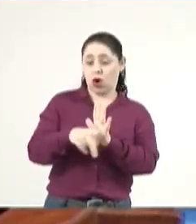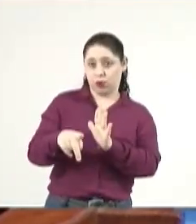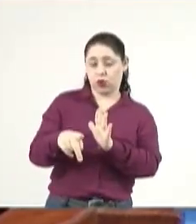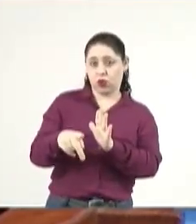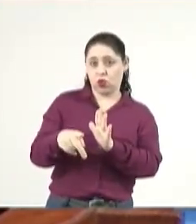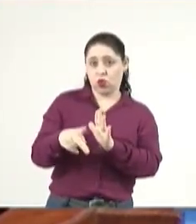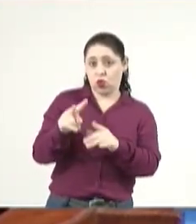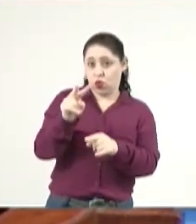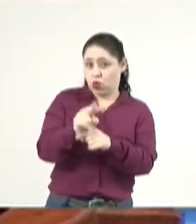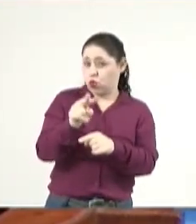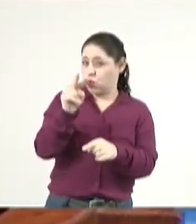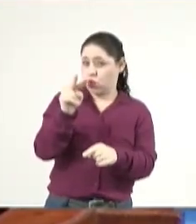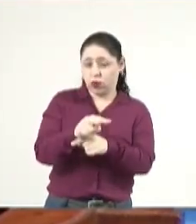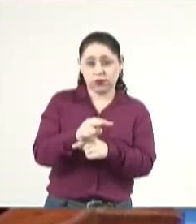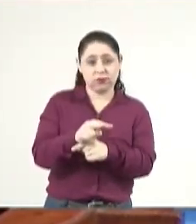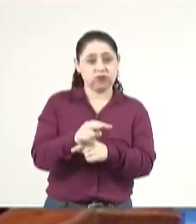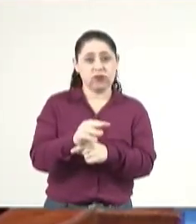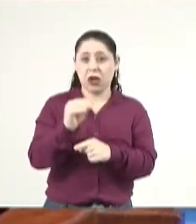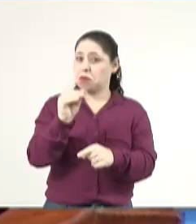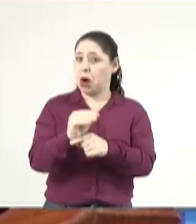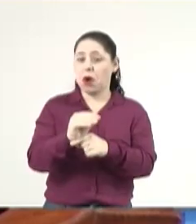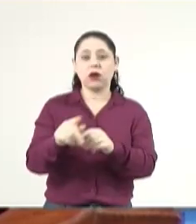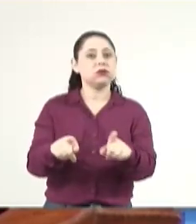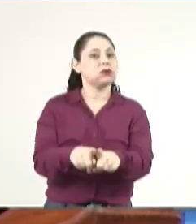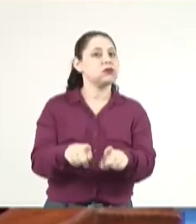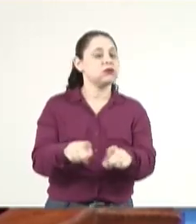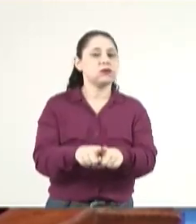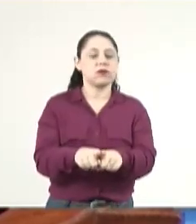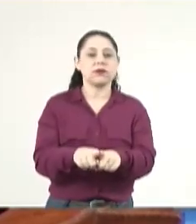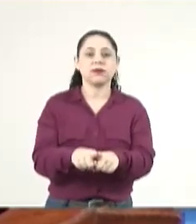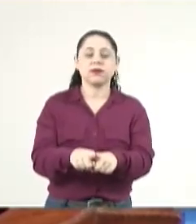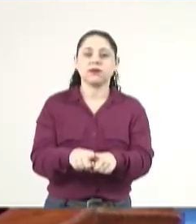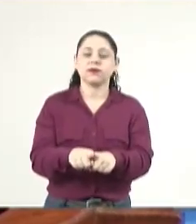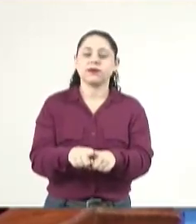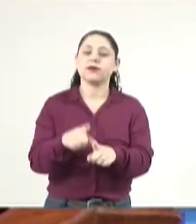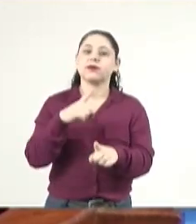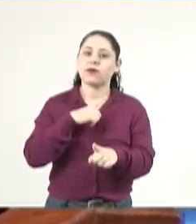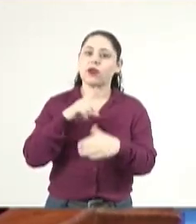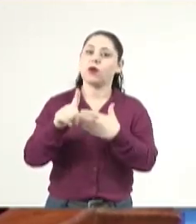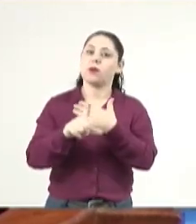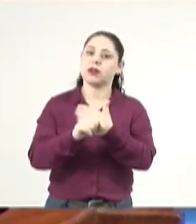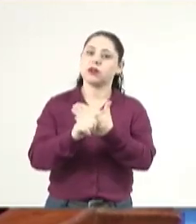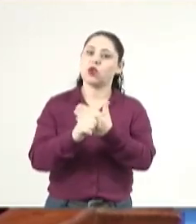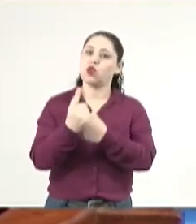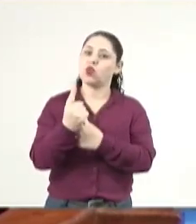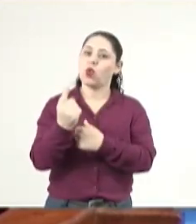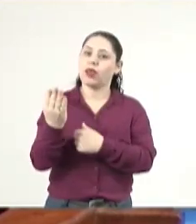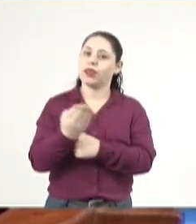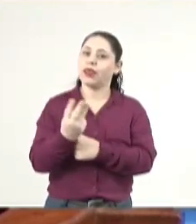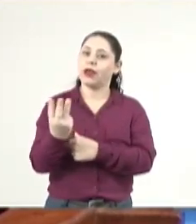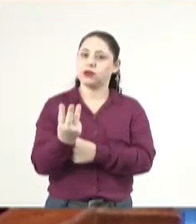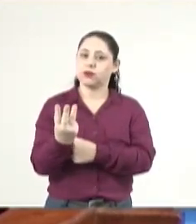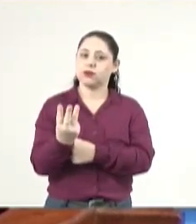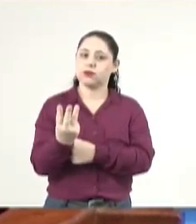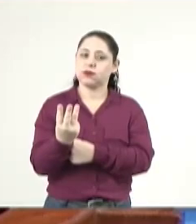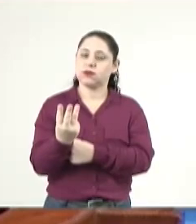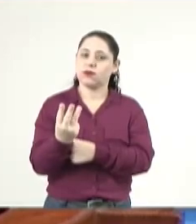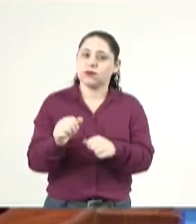Mato Grosso do Sul. Porque eu ousei pensar que esta casa